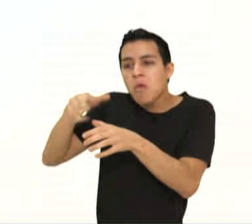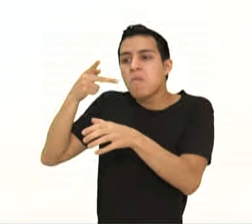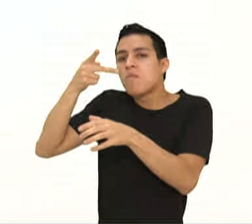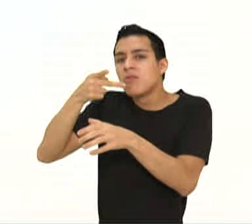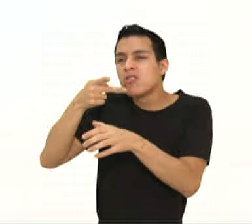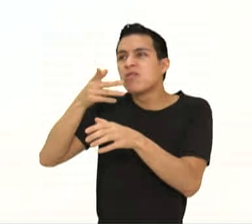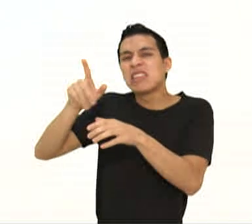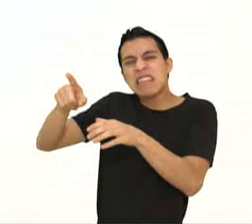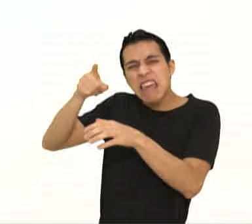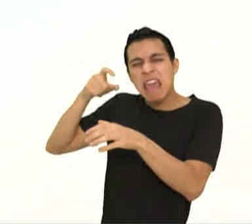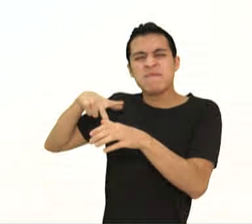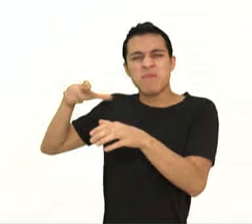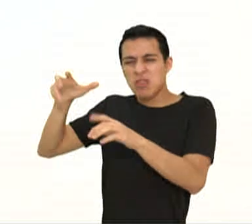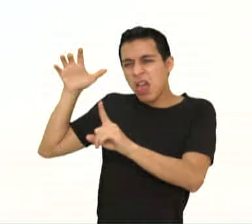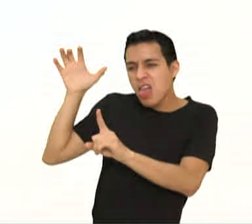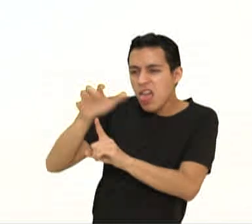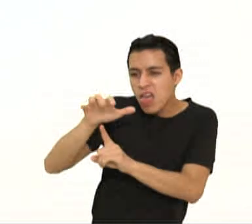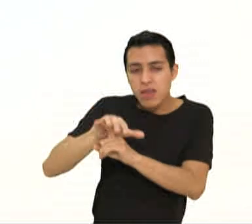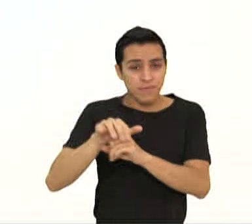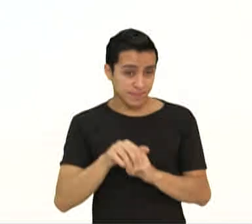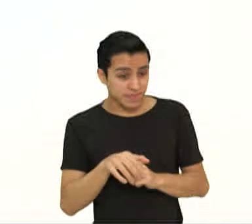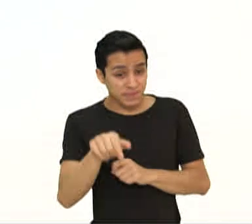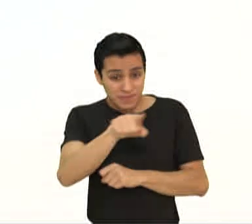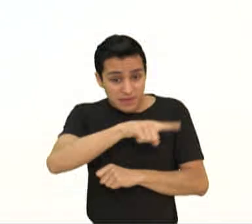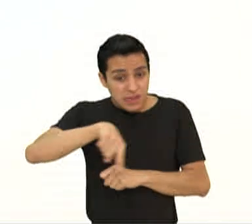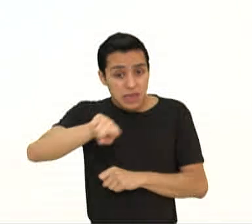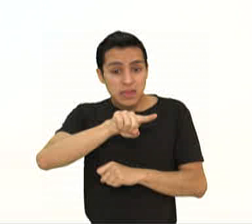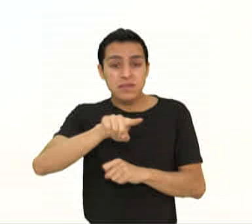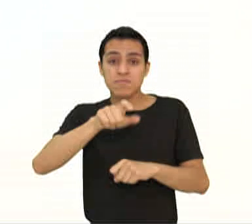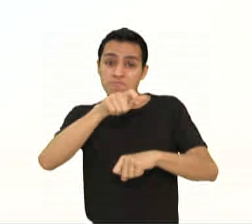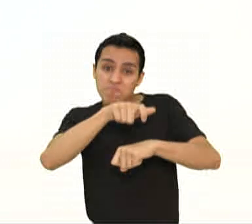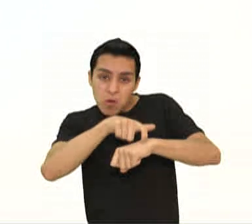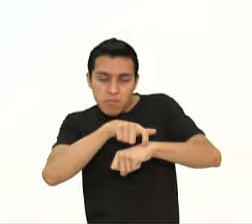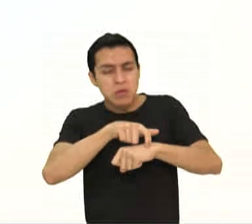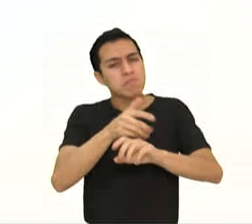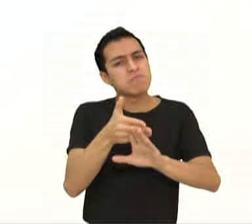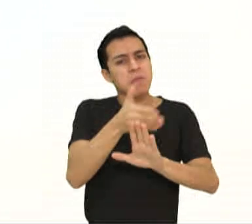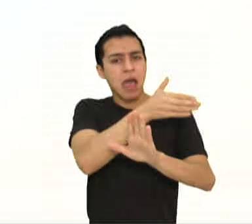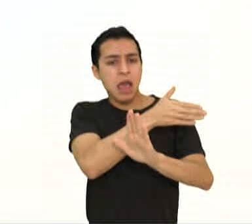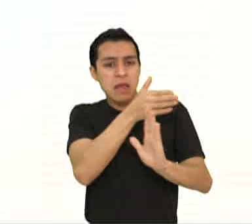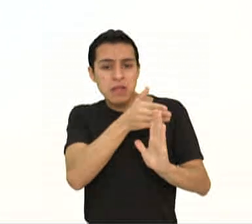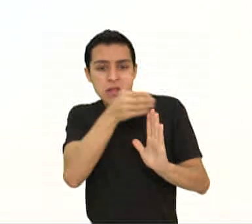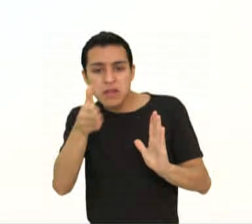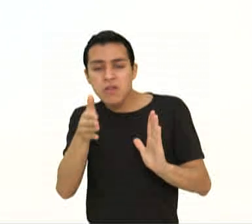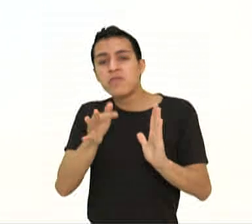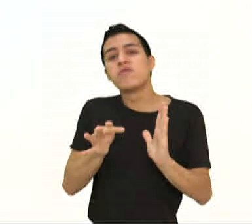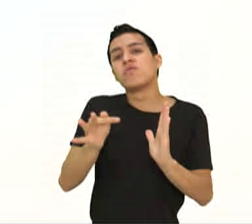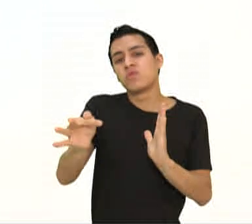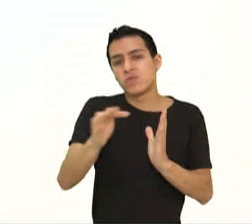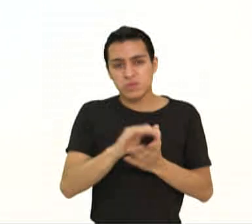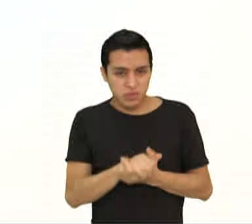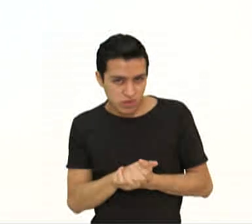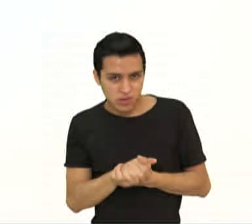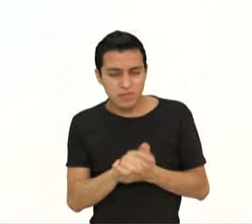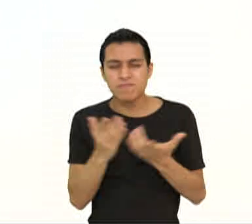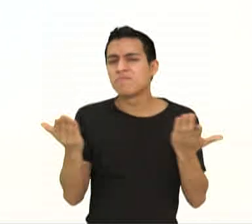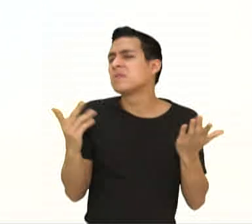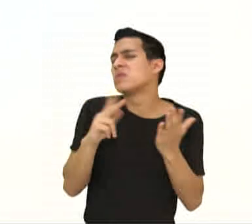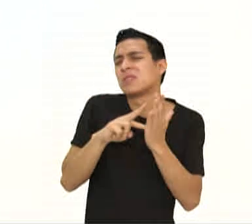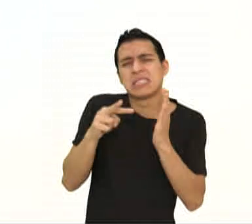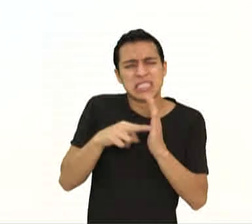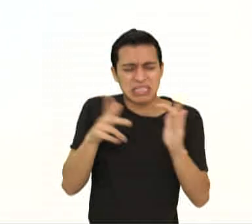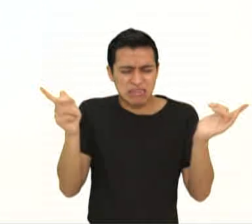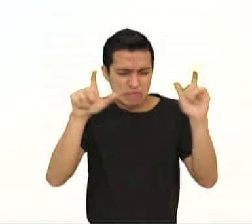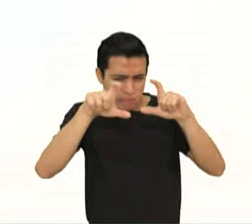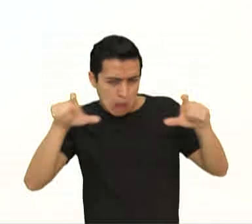da colônia. Esse momento alto estaria ou já esteve no futuro. Então, o que ele está